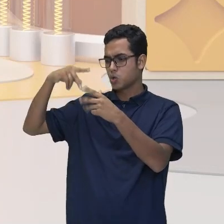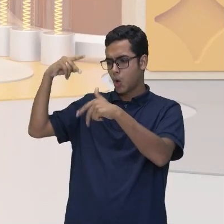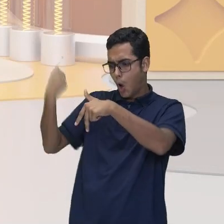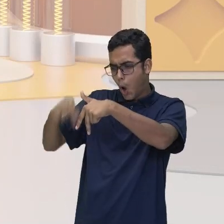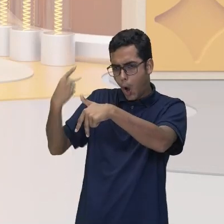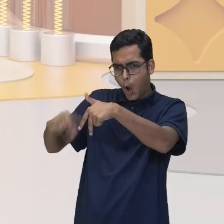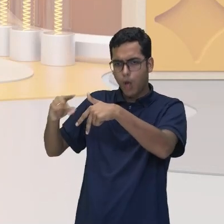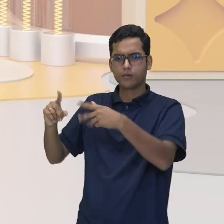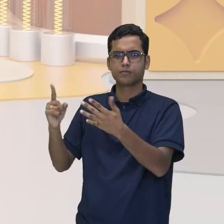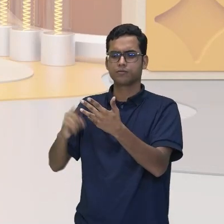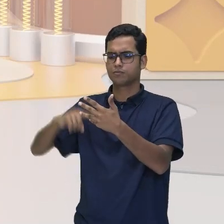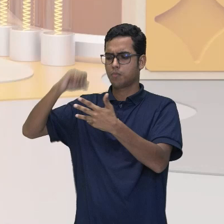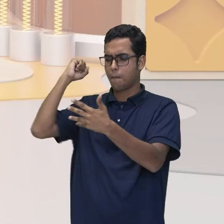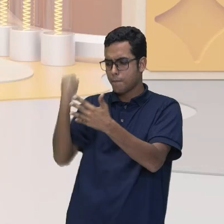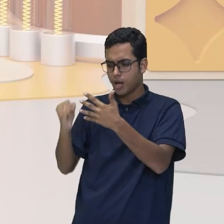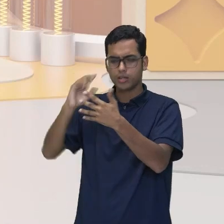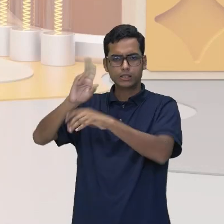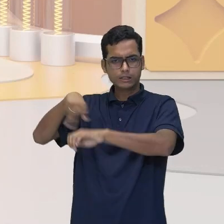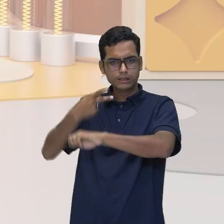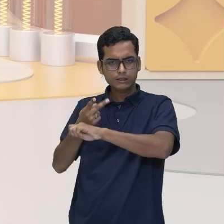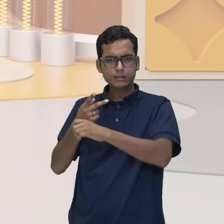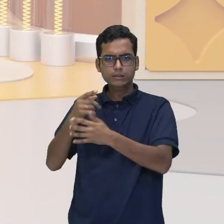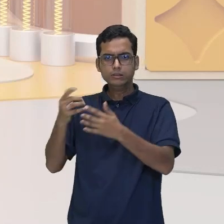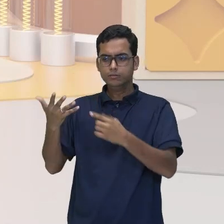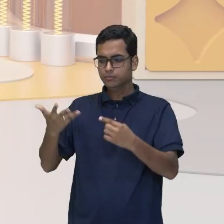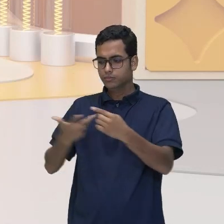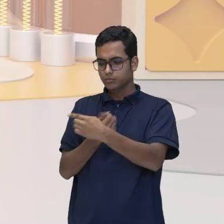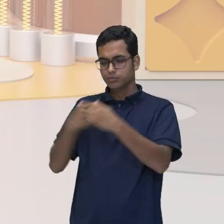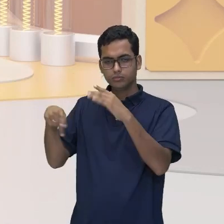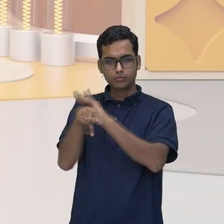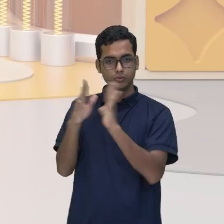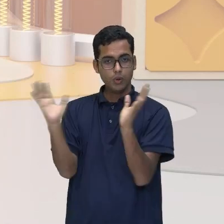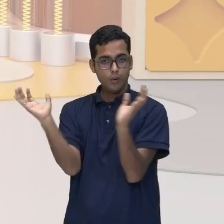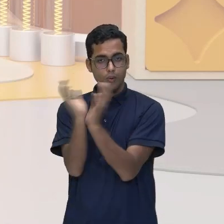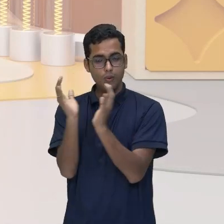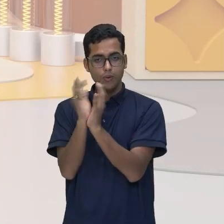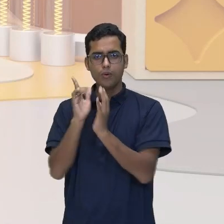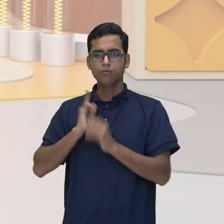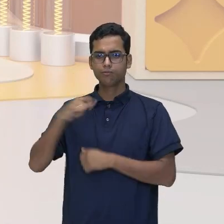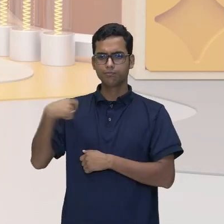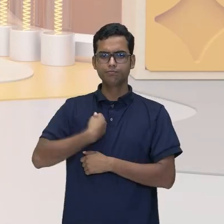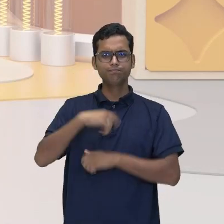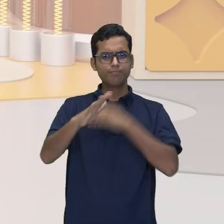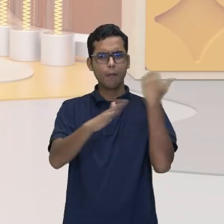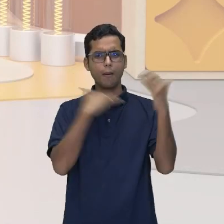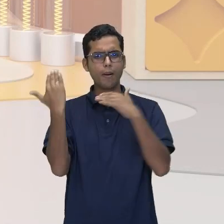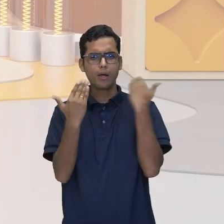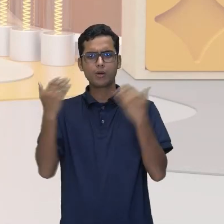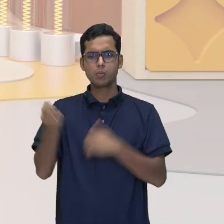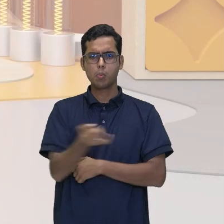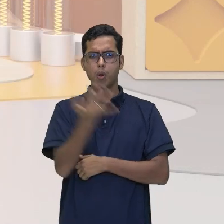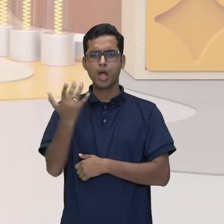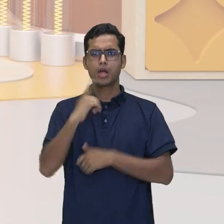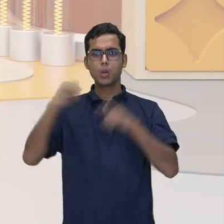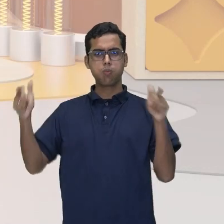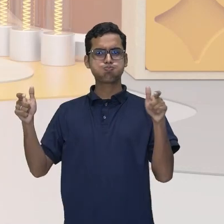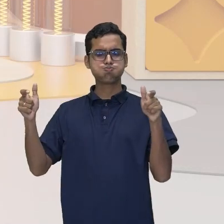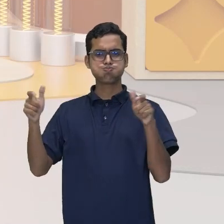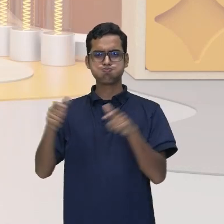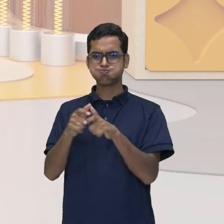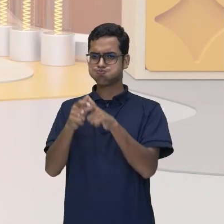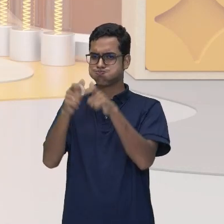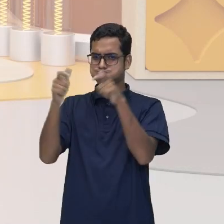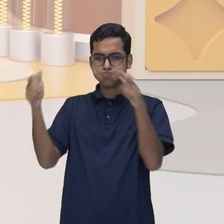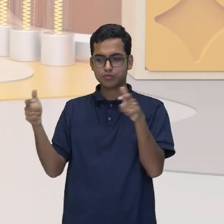Então, essa comitiva de Cortés tem uma baixa de soldados gigantesca. Então há